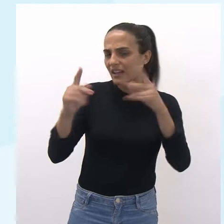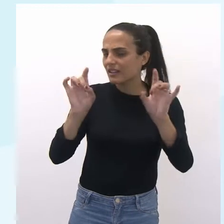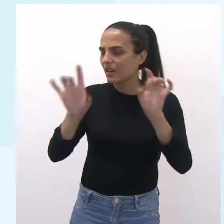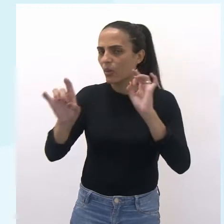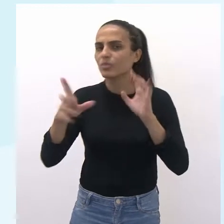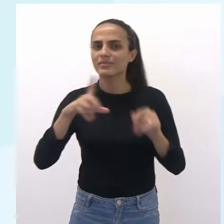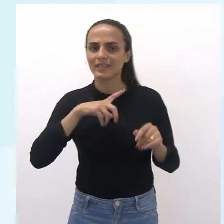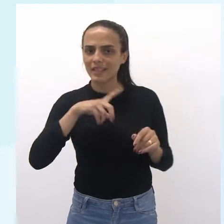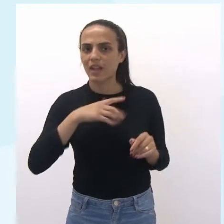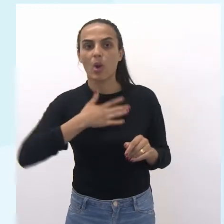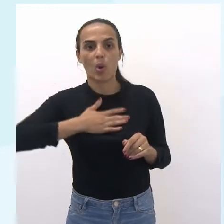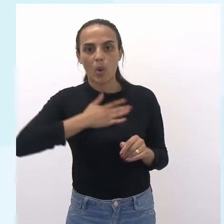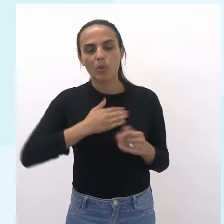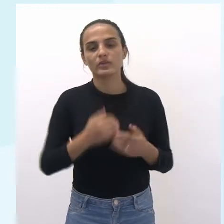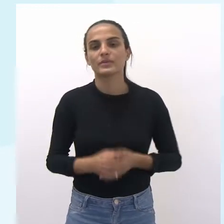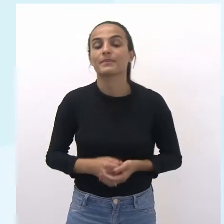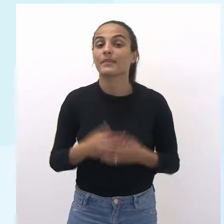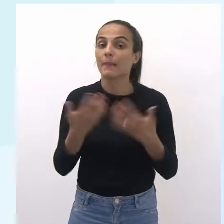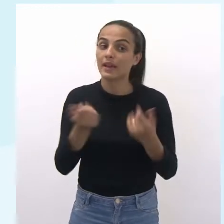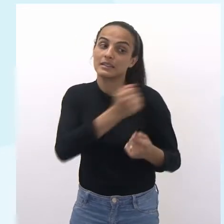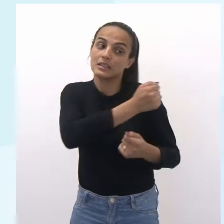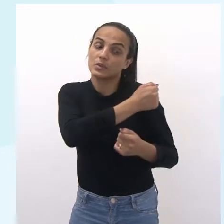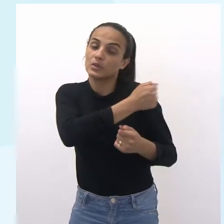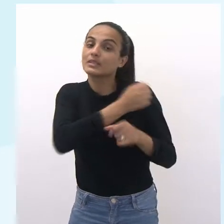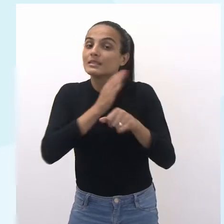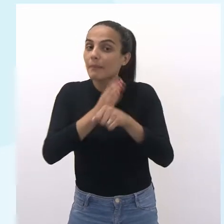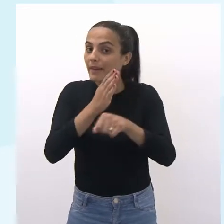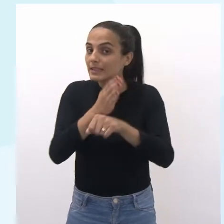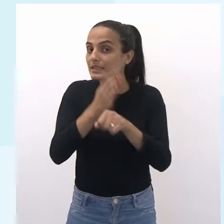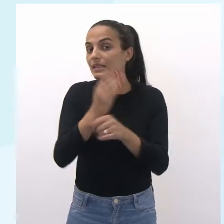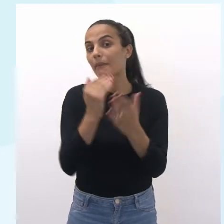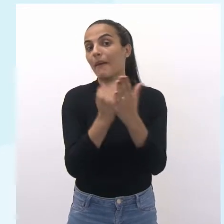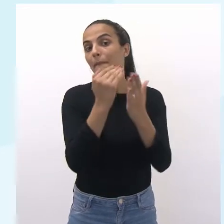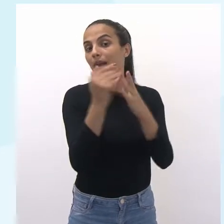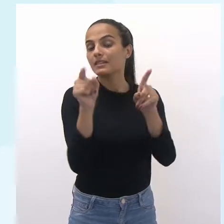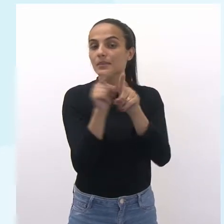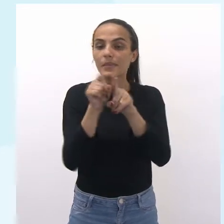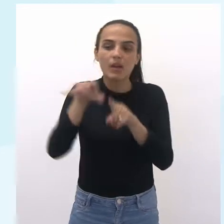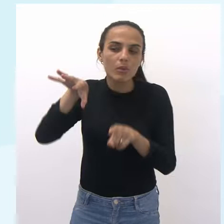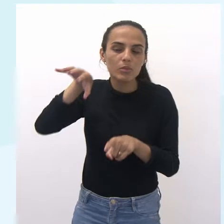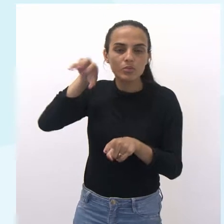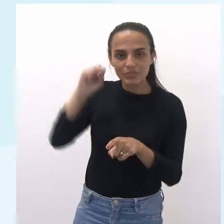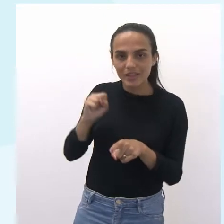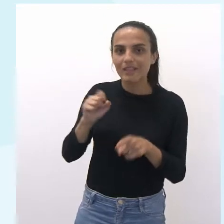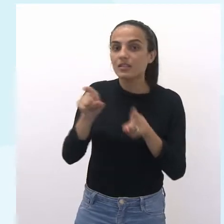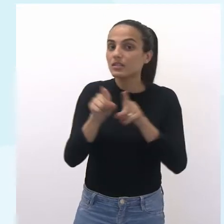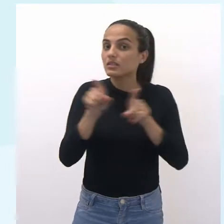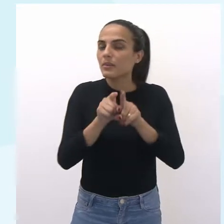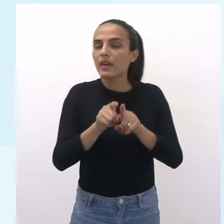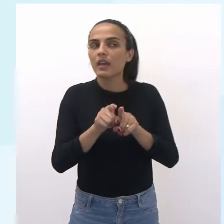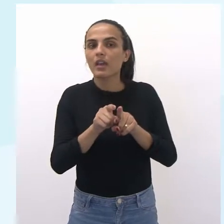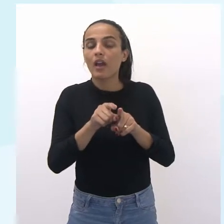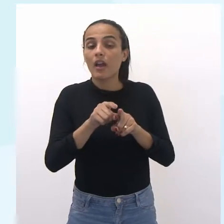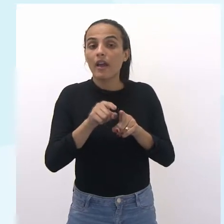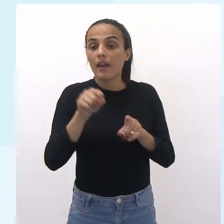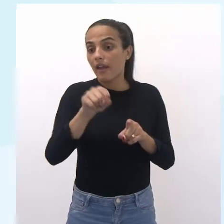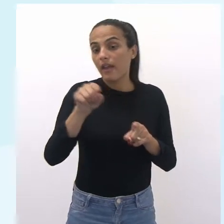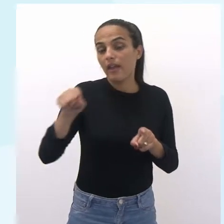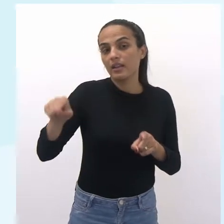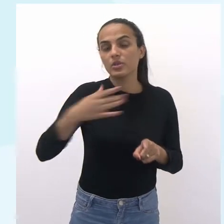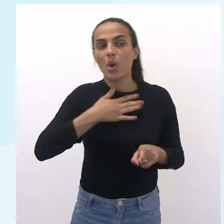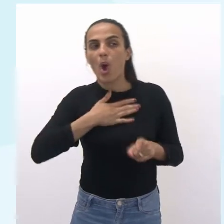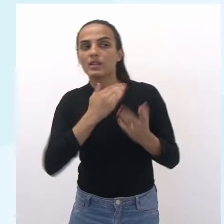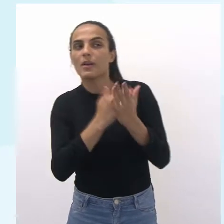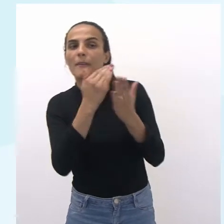participem deste processo também, sejam escutados e sejam levantados os seus gostos, as suas memórias,